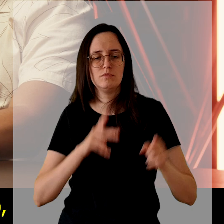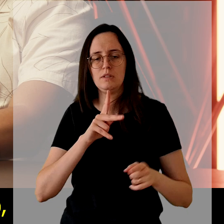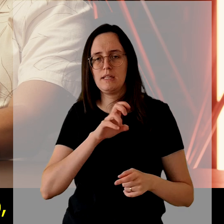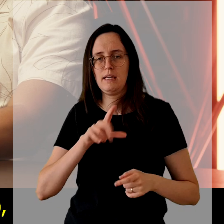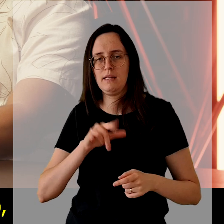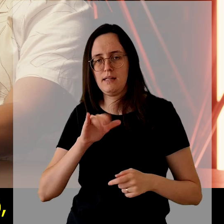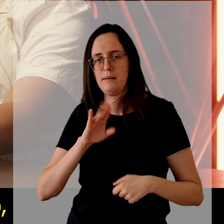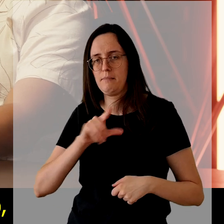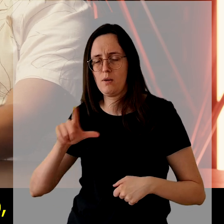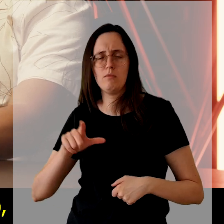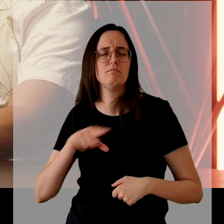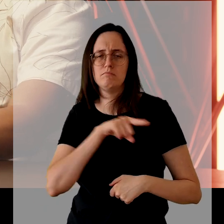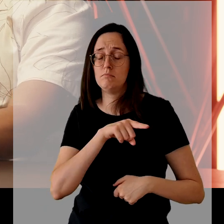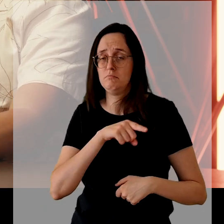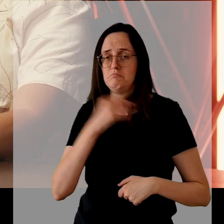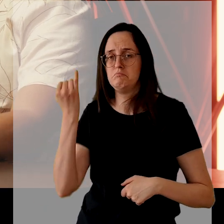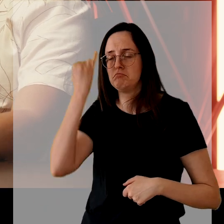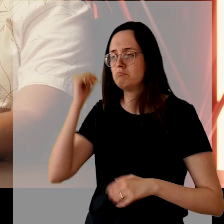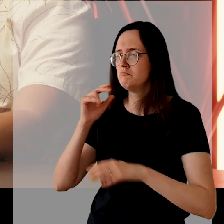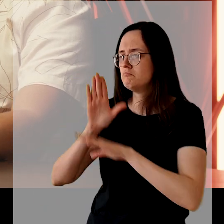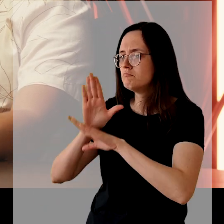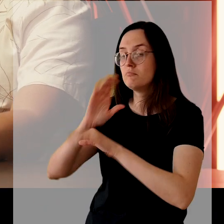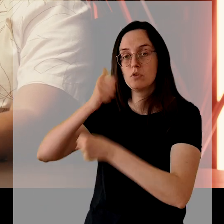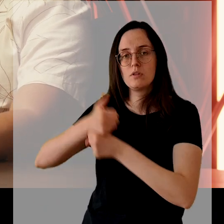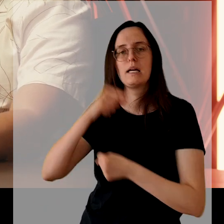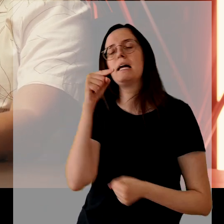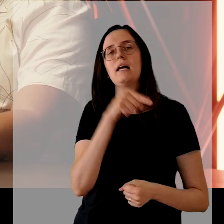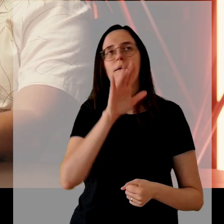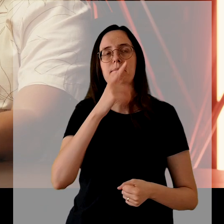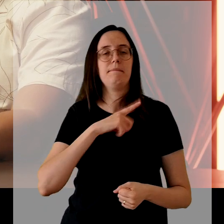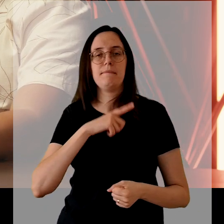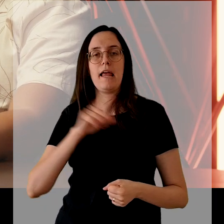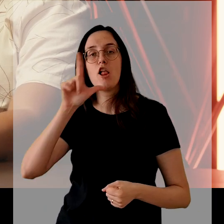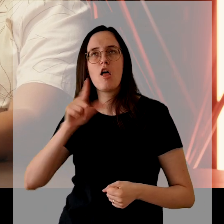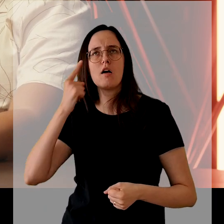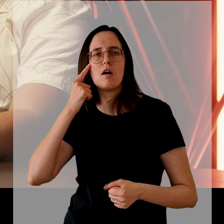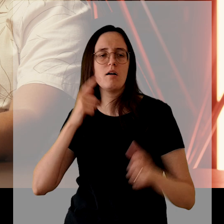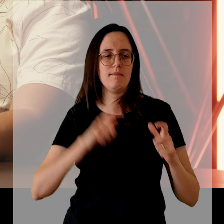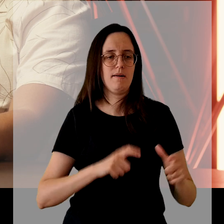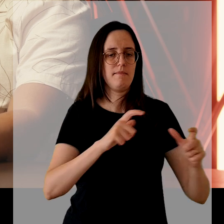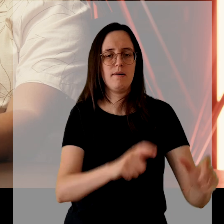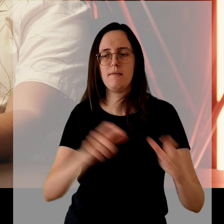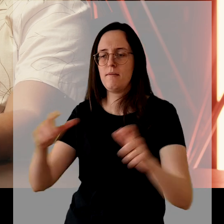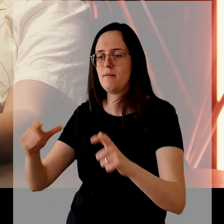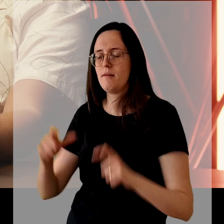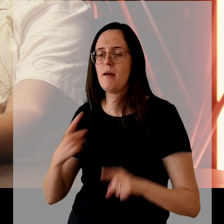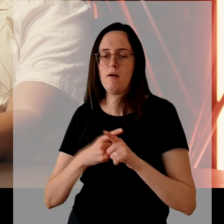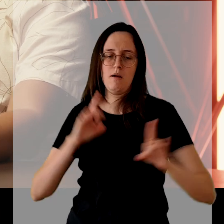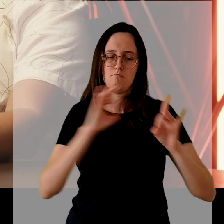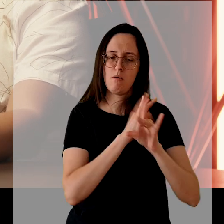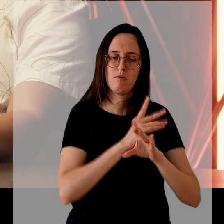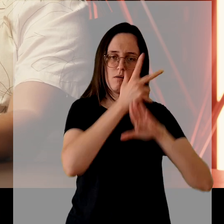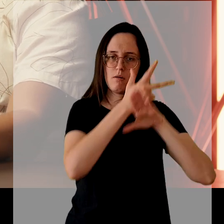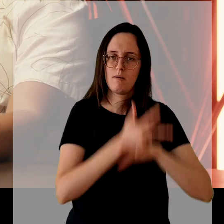que é uma grande assistente de direção. E ela foi assim, tinha uma lógica por locação, obviamente, porque tinha que